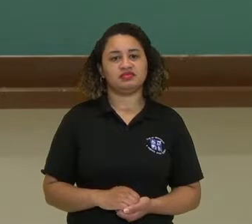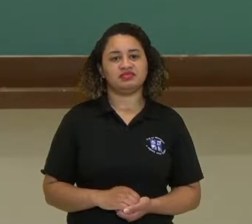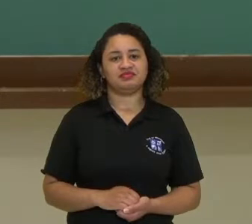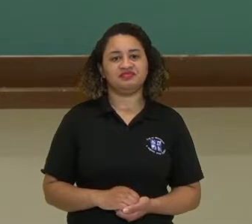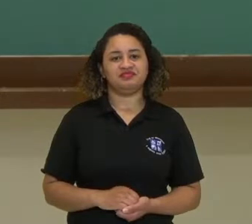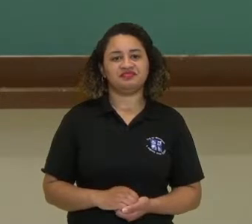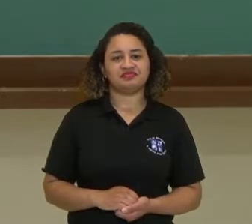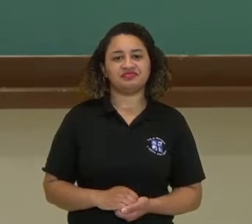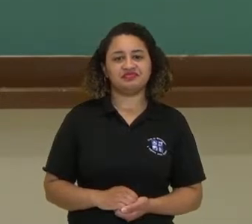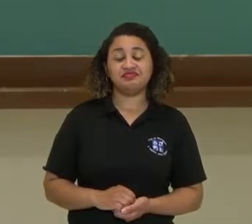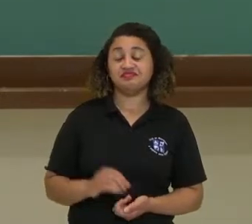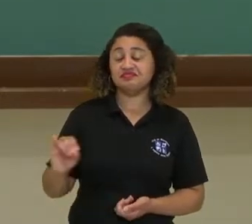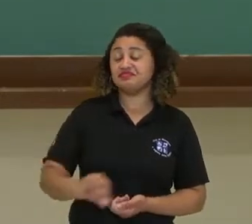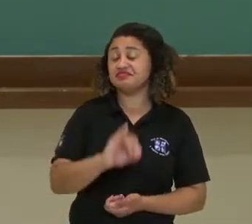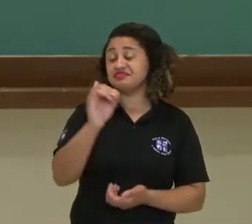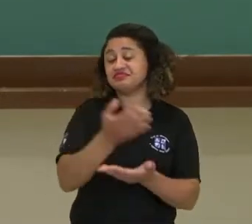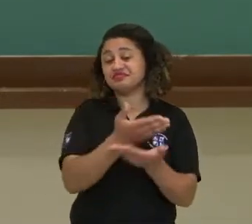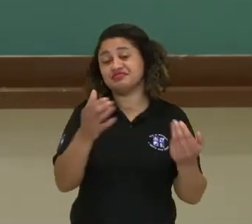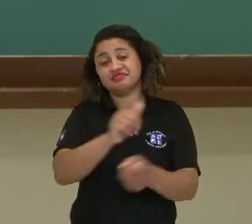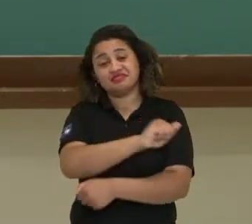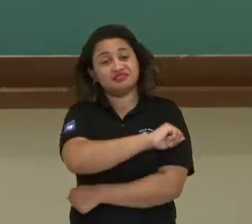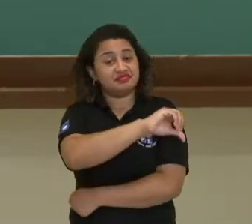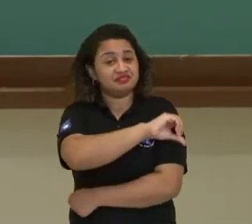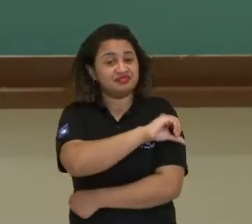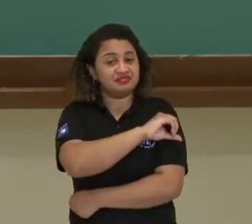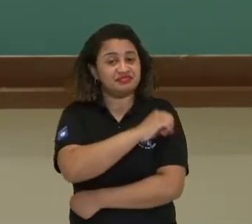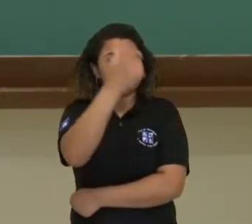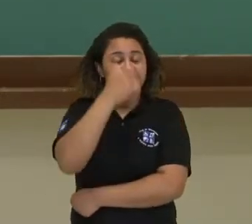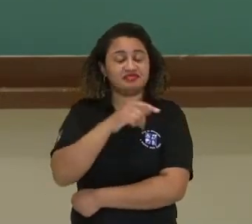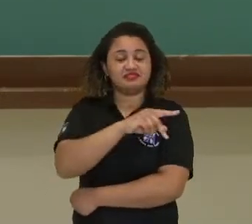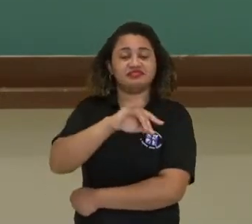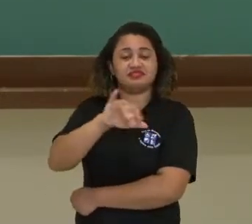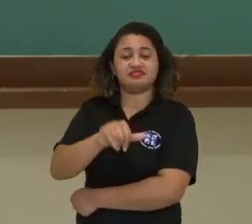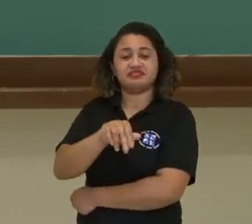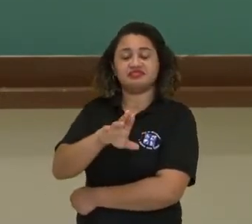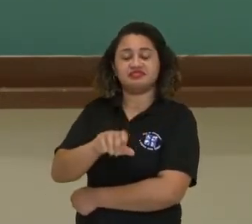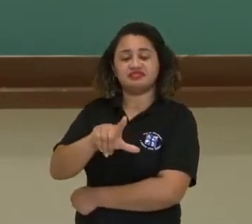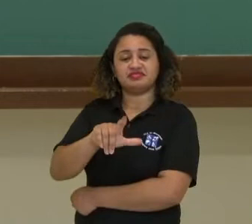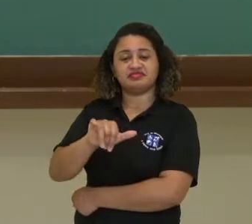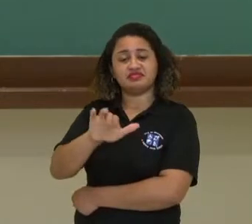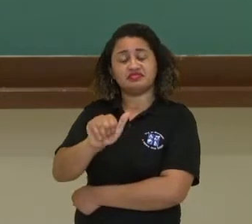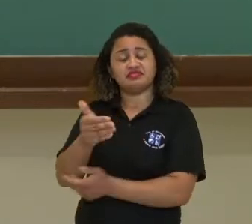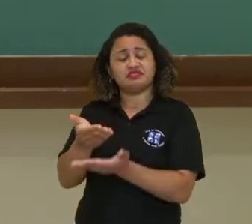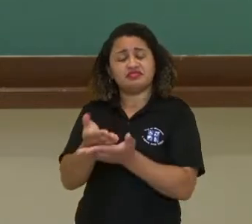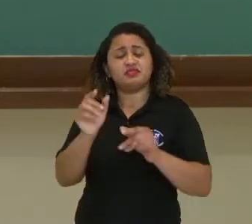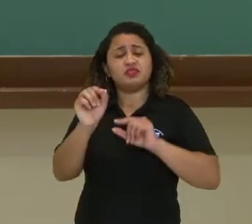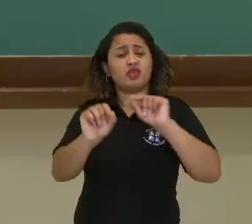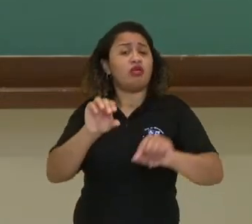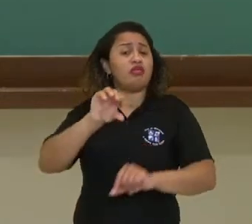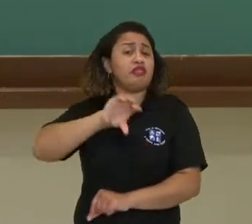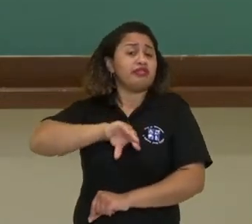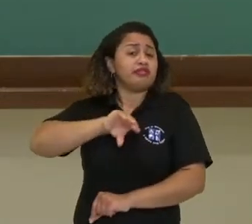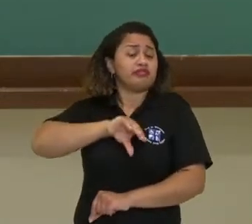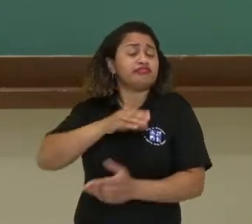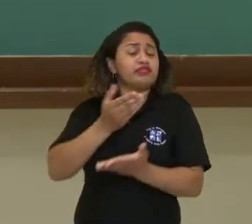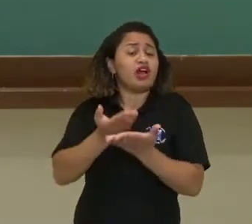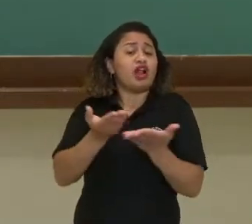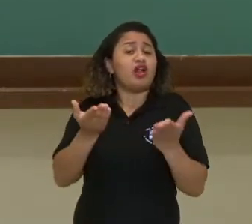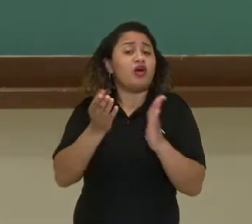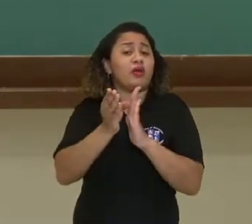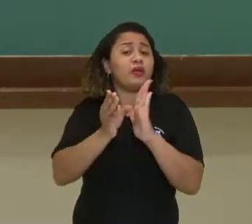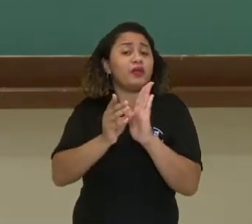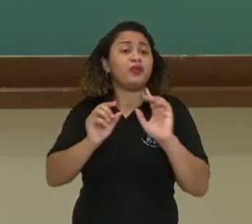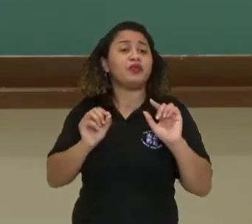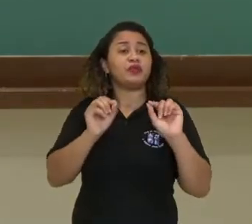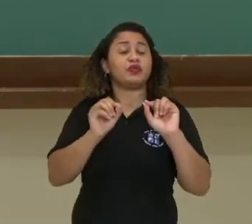Olá, alunos do nono ano, eu sou a professora Jaqueline. Essa é a nossa aula de língua portuguesa. Nessa aula vamos falar de